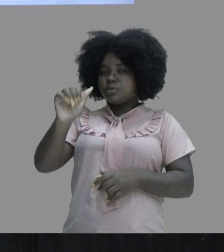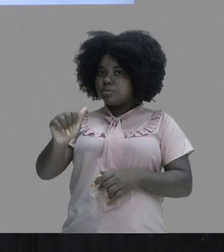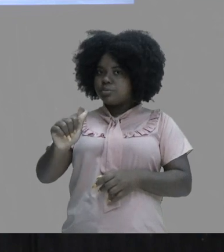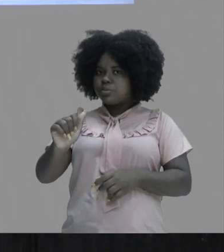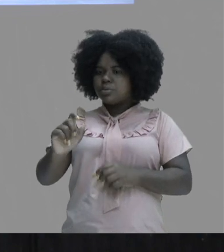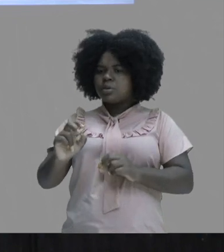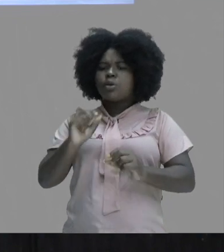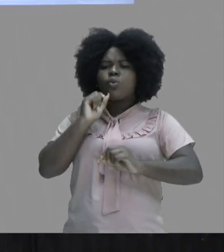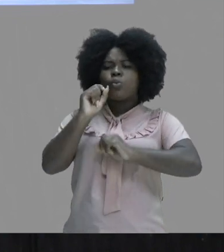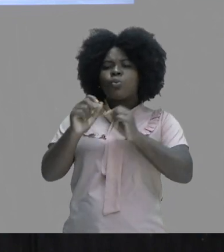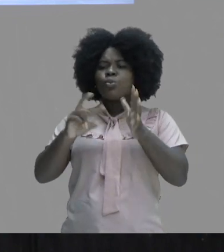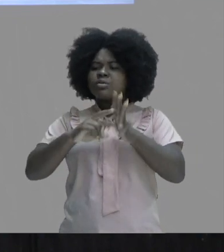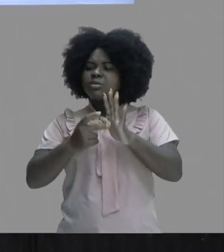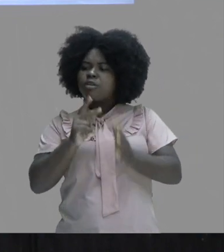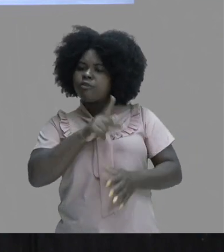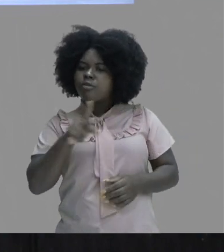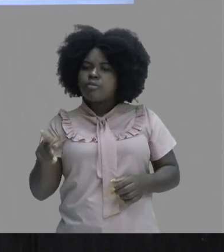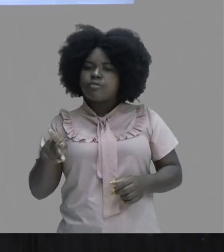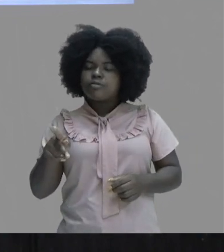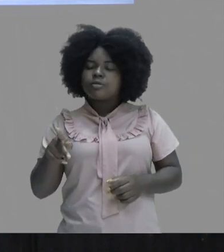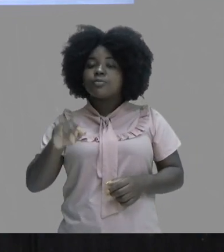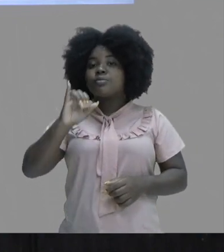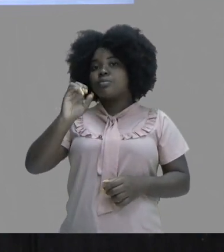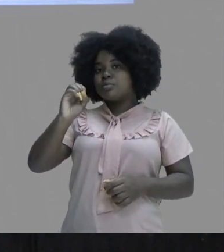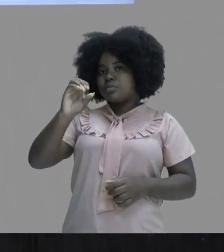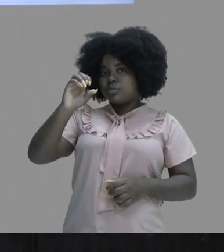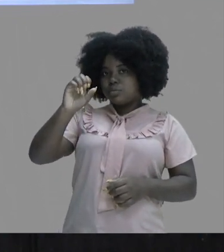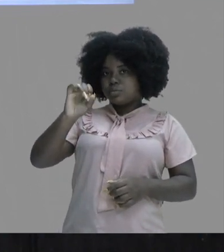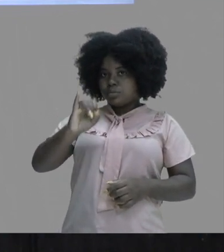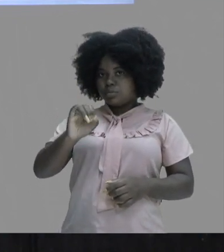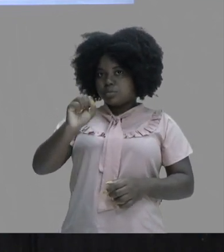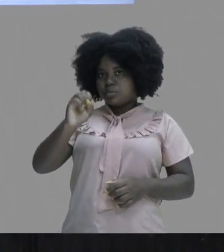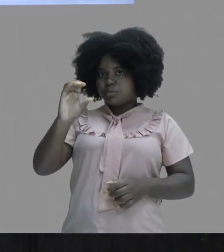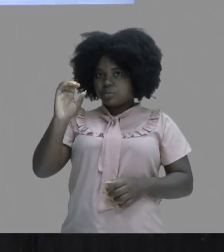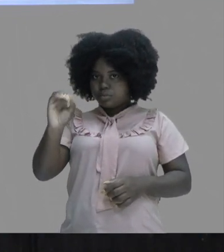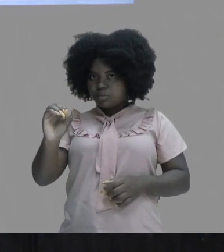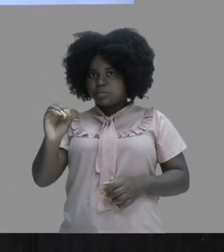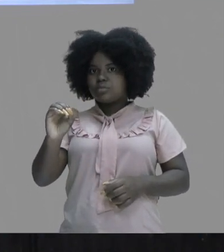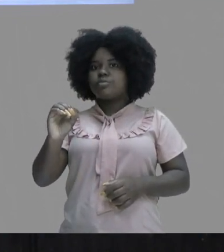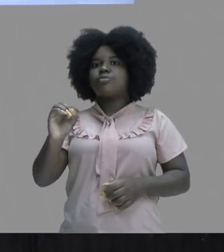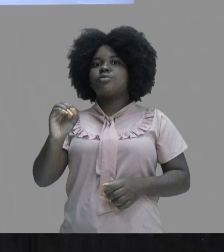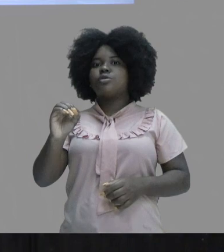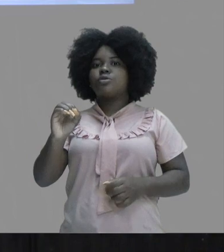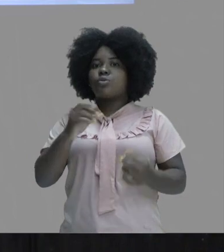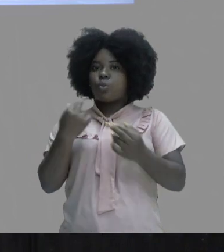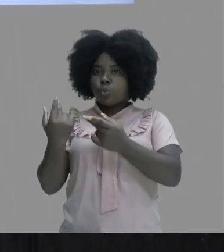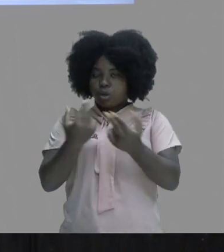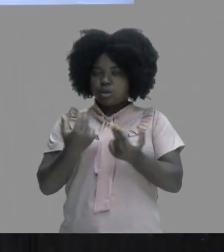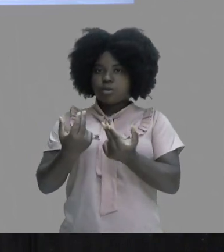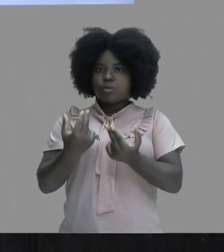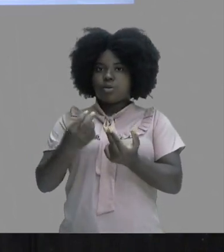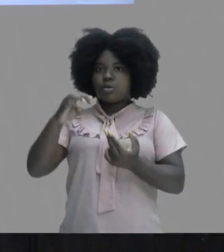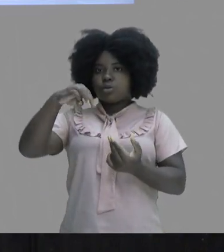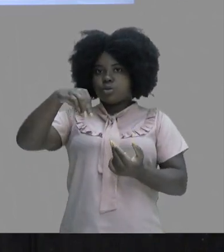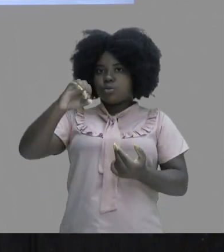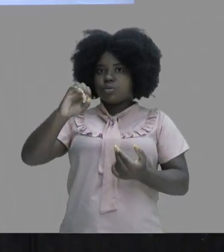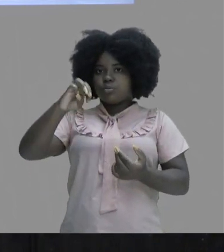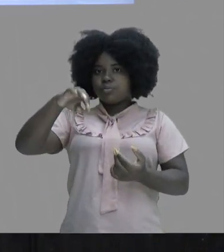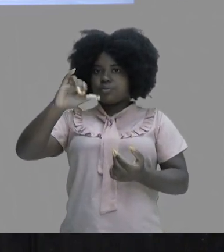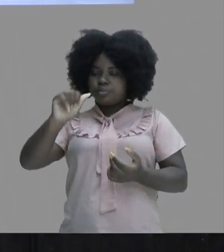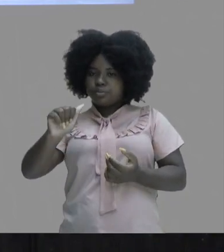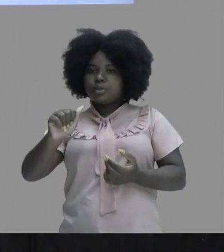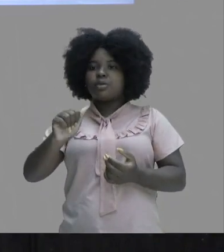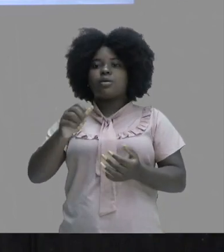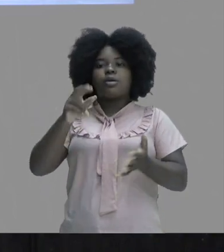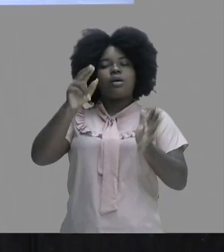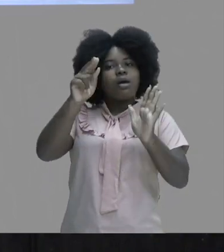igualdade. Nomia significa regras ou normas. Isonomia, a igualdade perante as